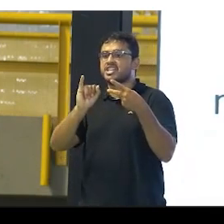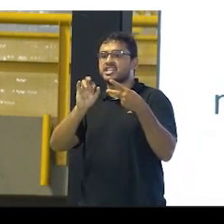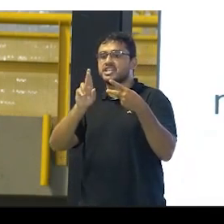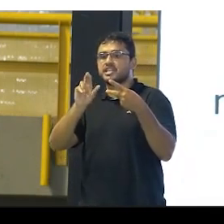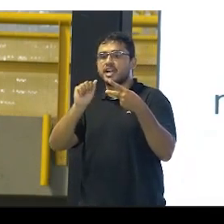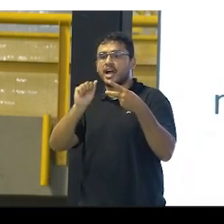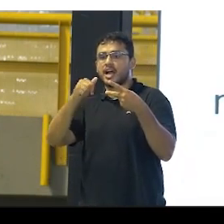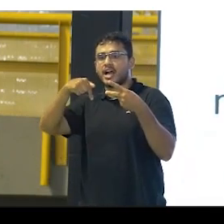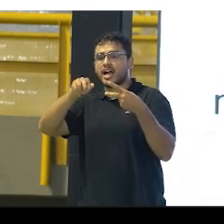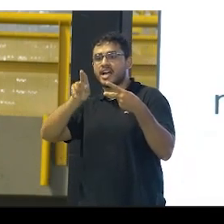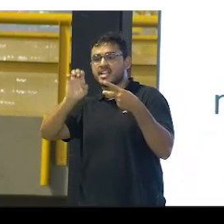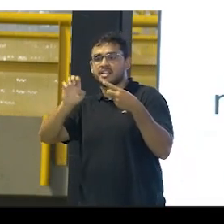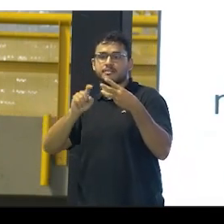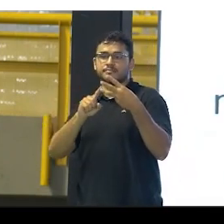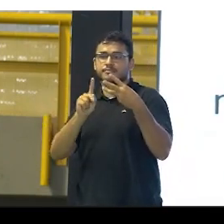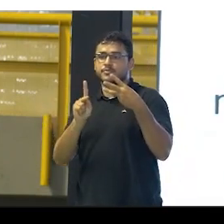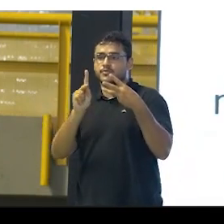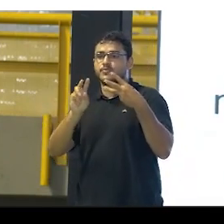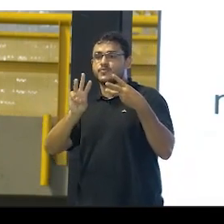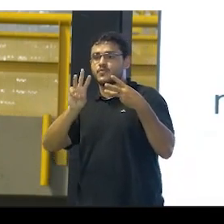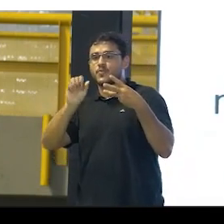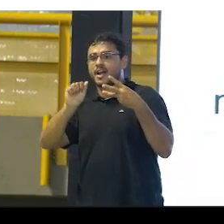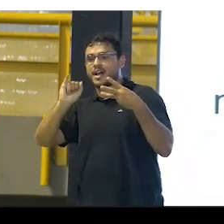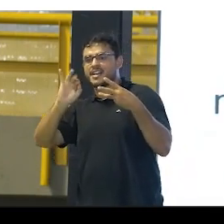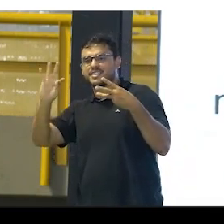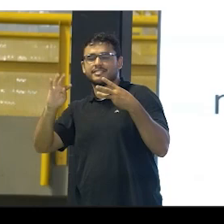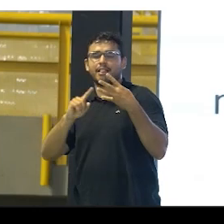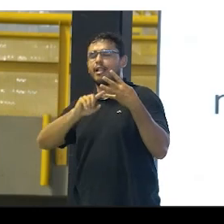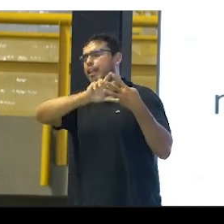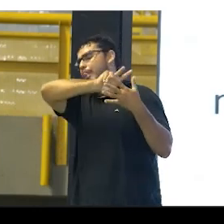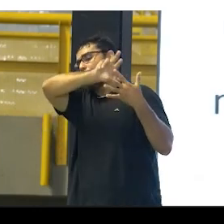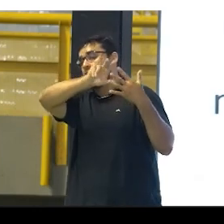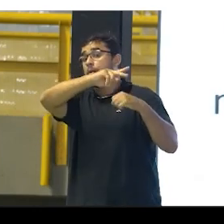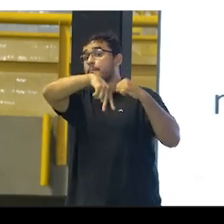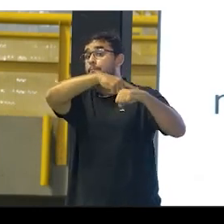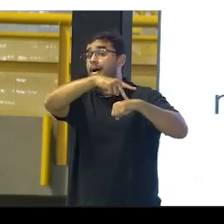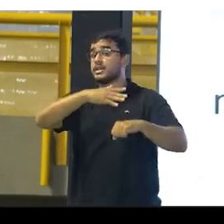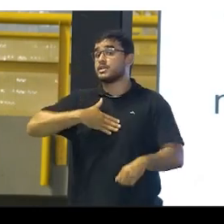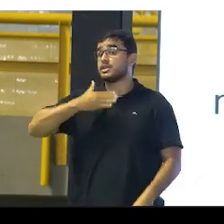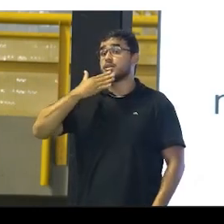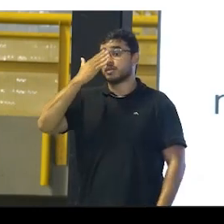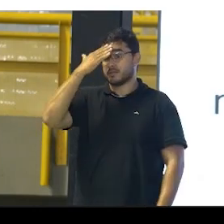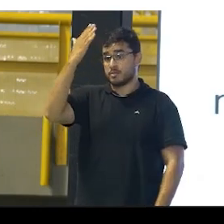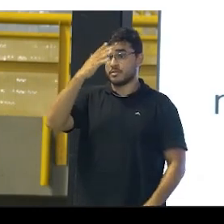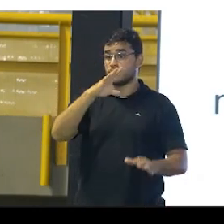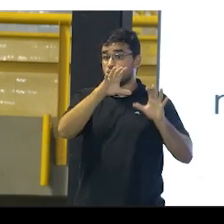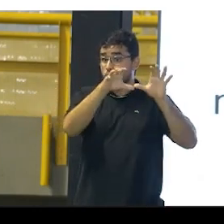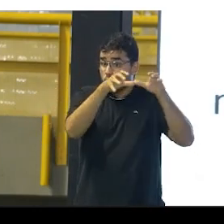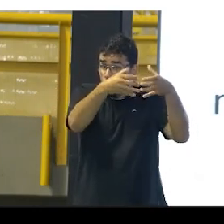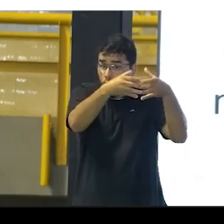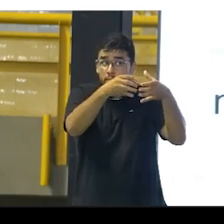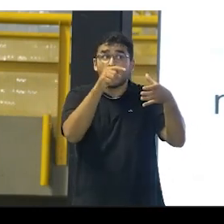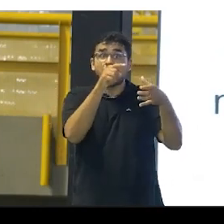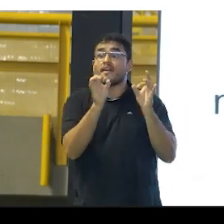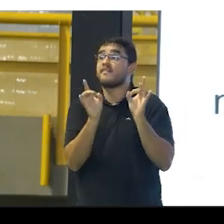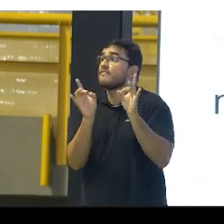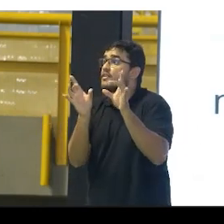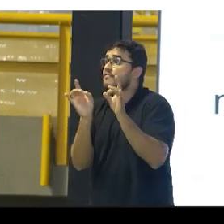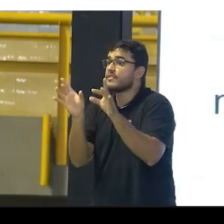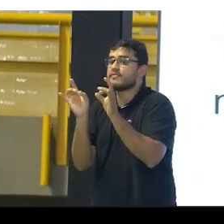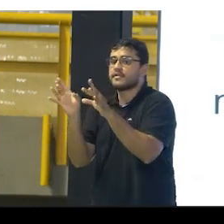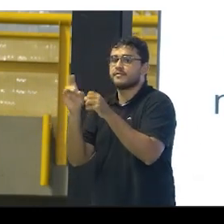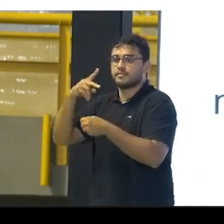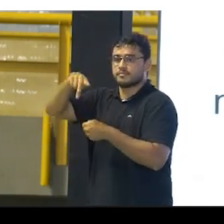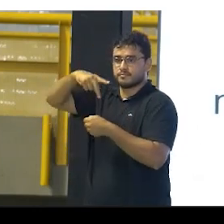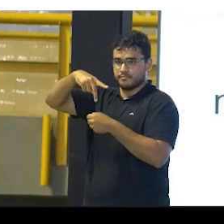Kuwait, Emirados Árabes Unidos, Arábia Saudita e Catar. É o sexteto. Tá? São